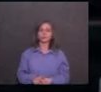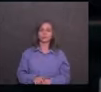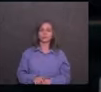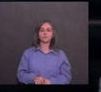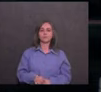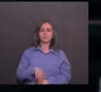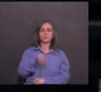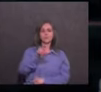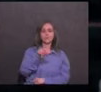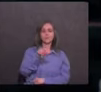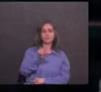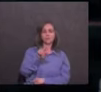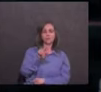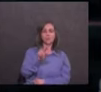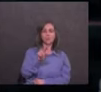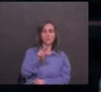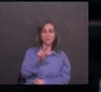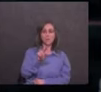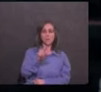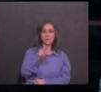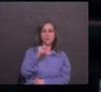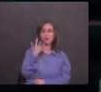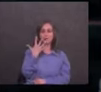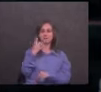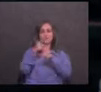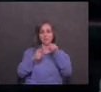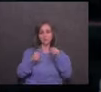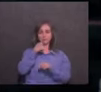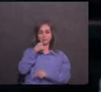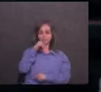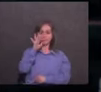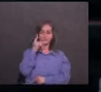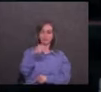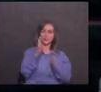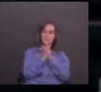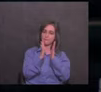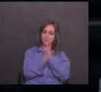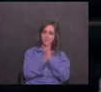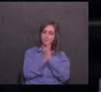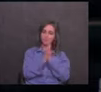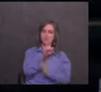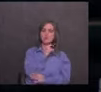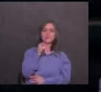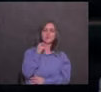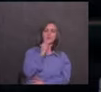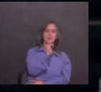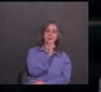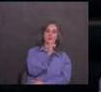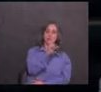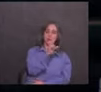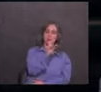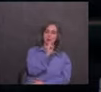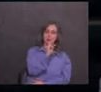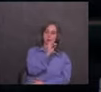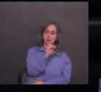Santíssimo Sacramento, na Basílica de Nossa Senhora do Rosário de Fátima, momento presidido pelo Padre Sérgio Henriques.